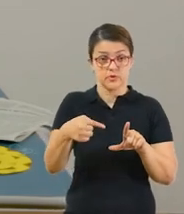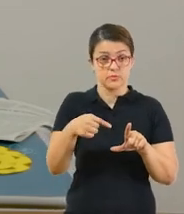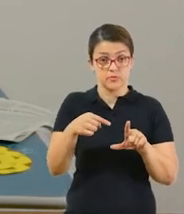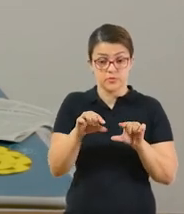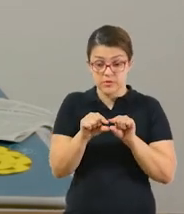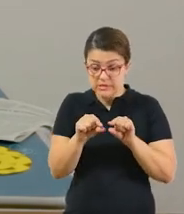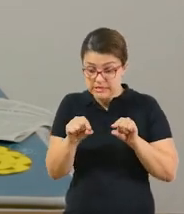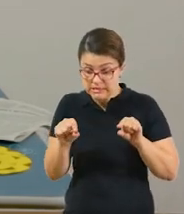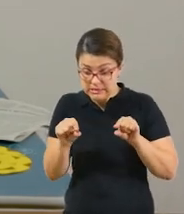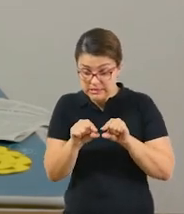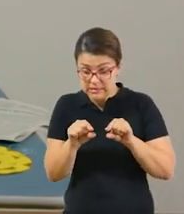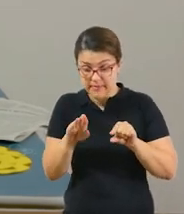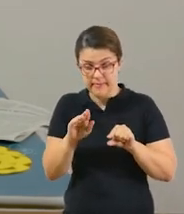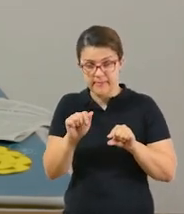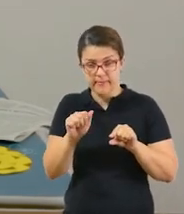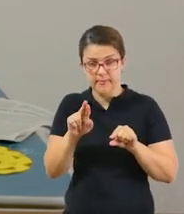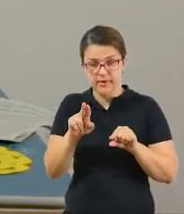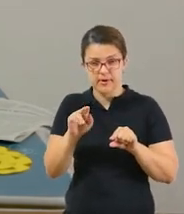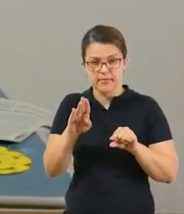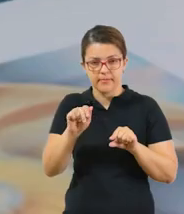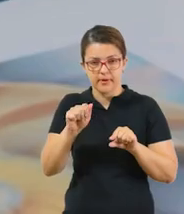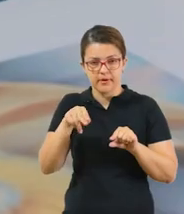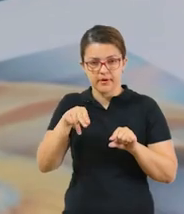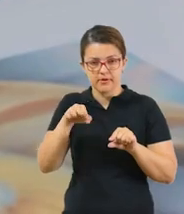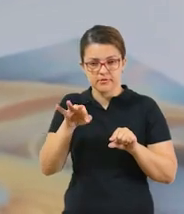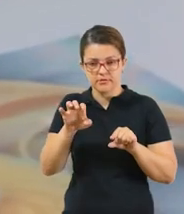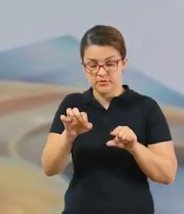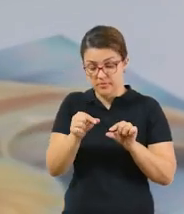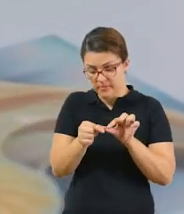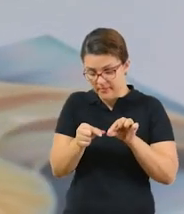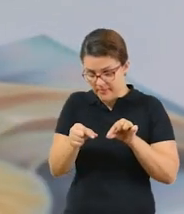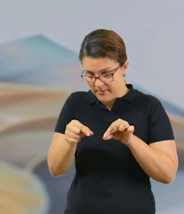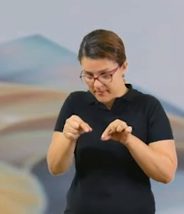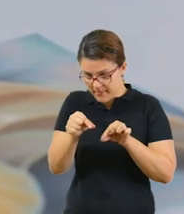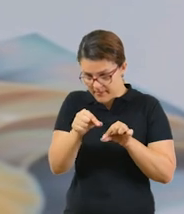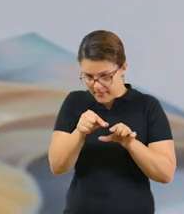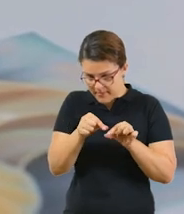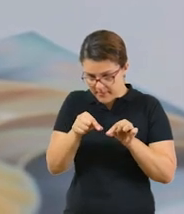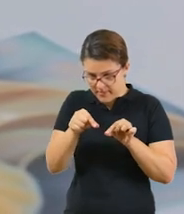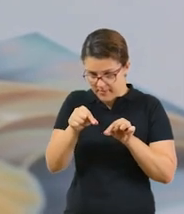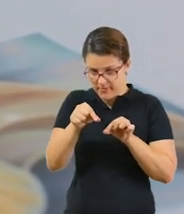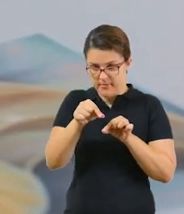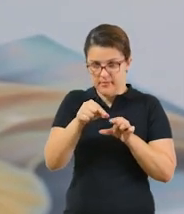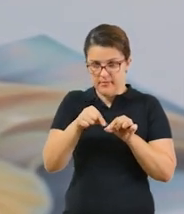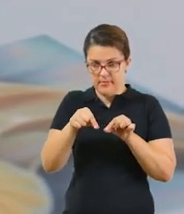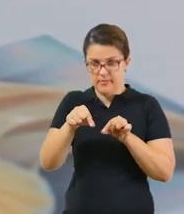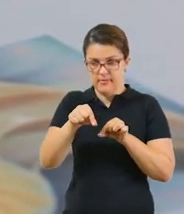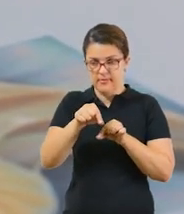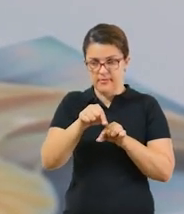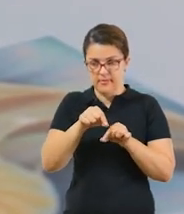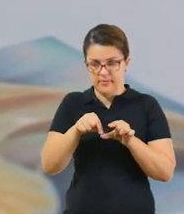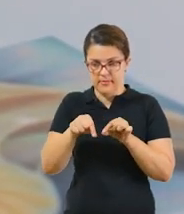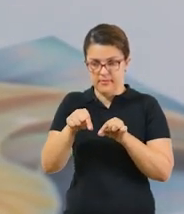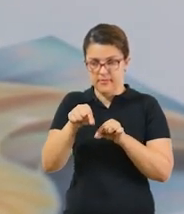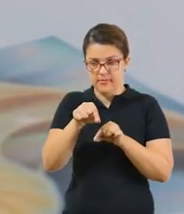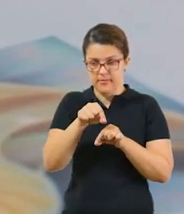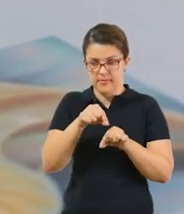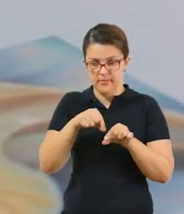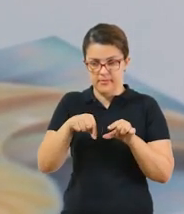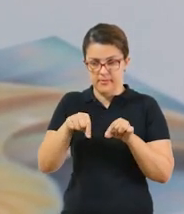o barbante uma fitinha para que dê esse movimento tá